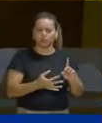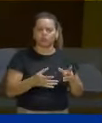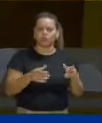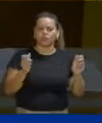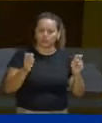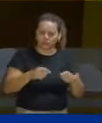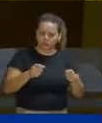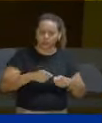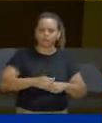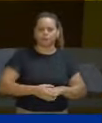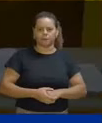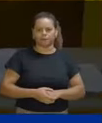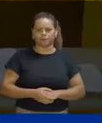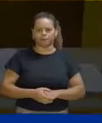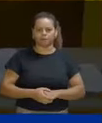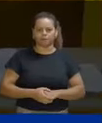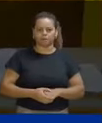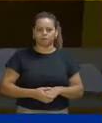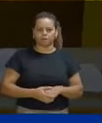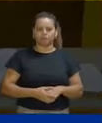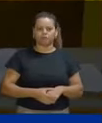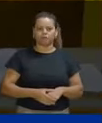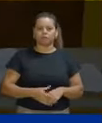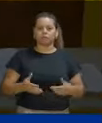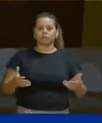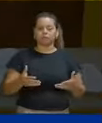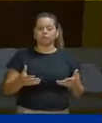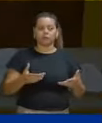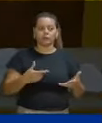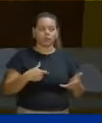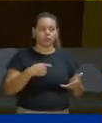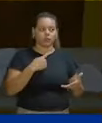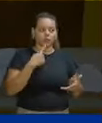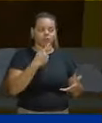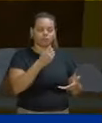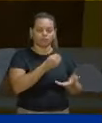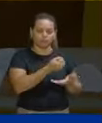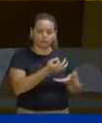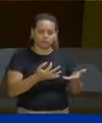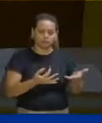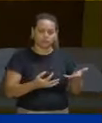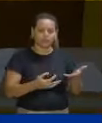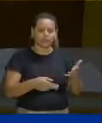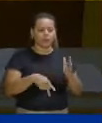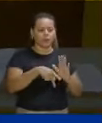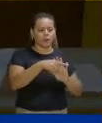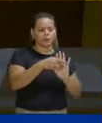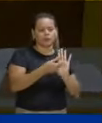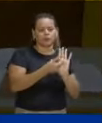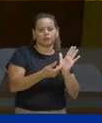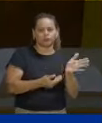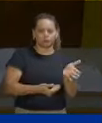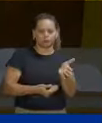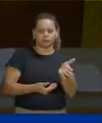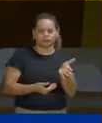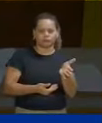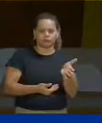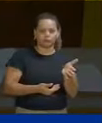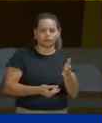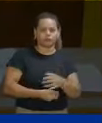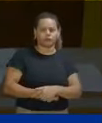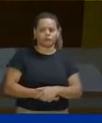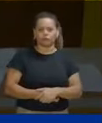aí eu vou submeter individualmente aos meus colegas essa proposição. Juiz Carlos